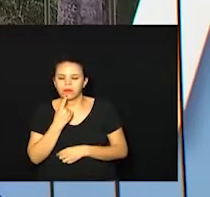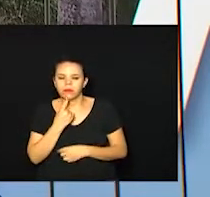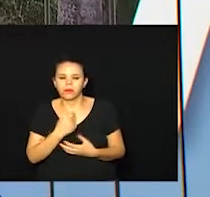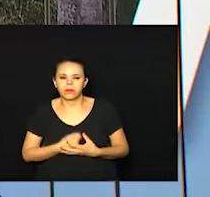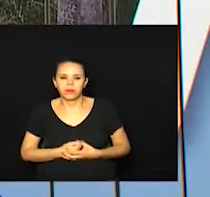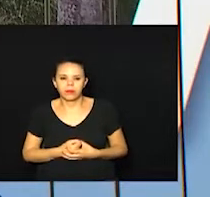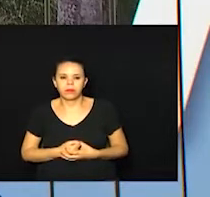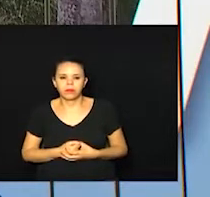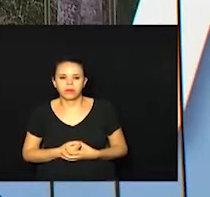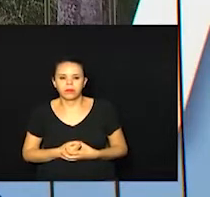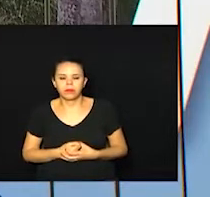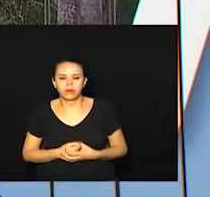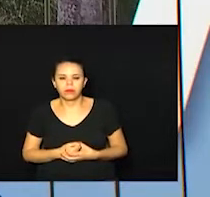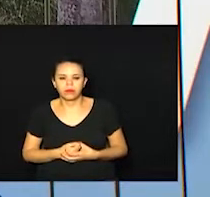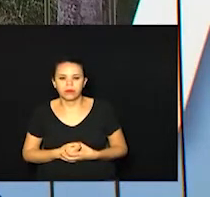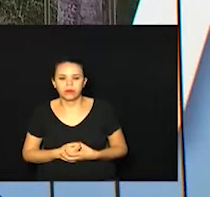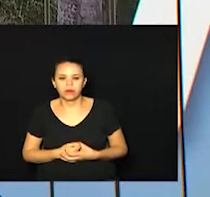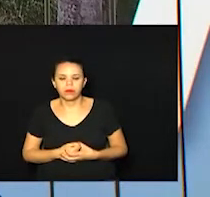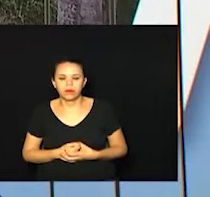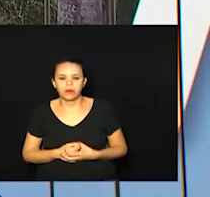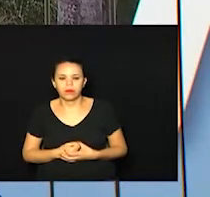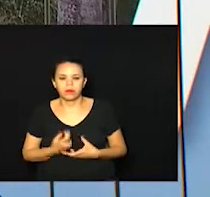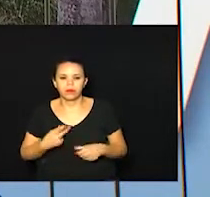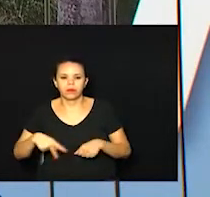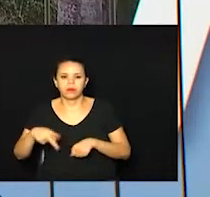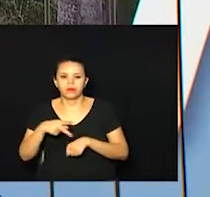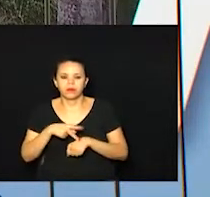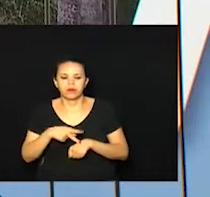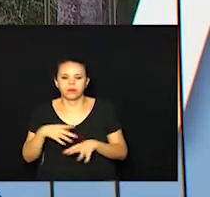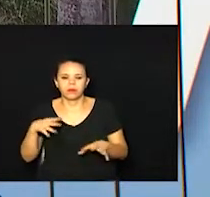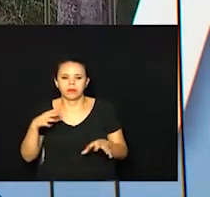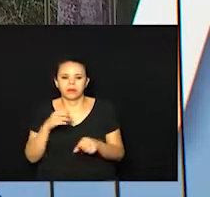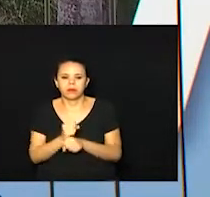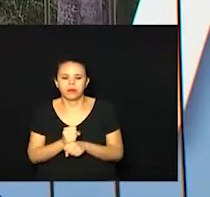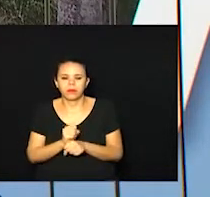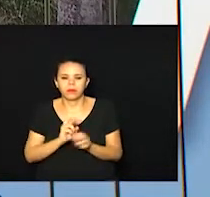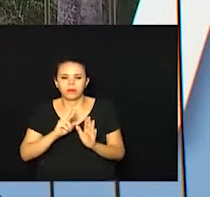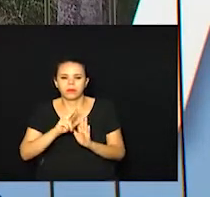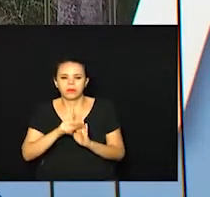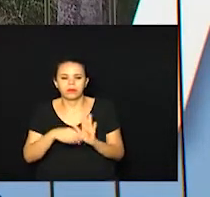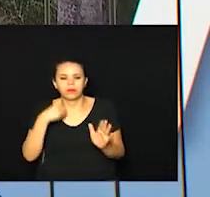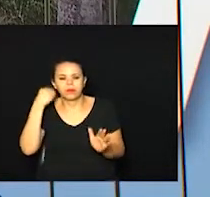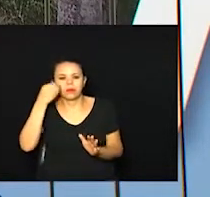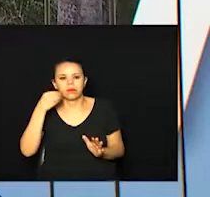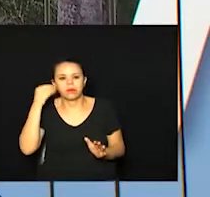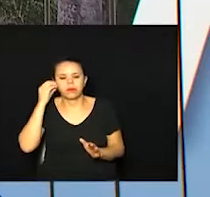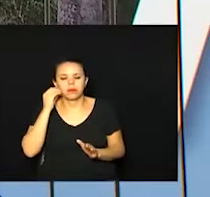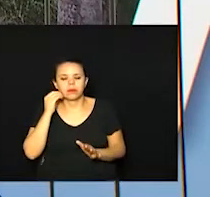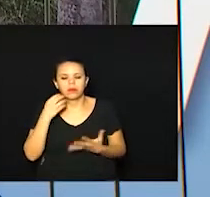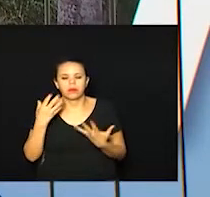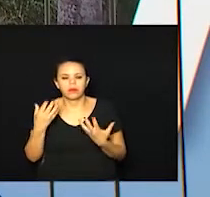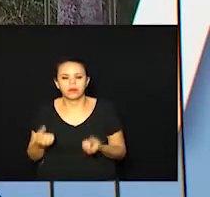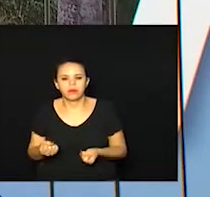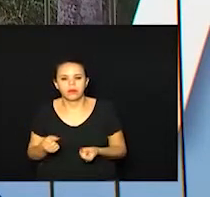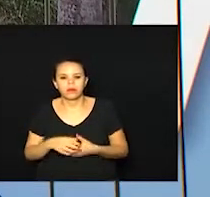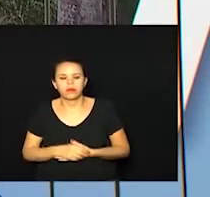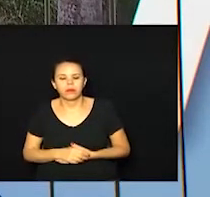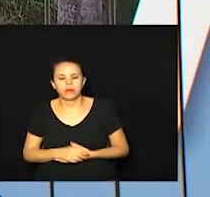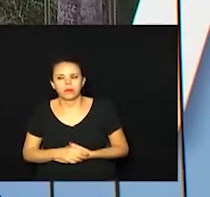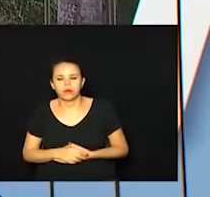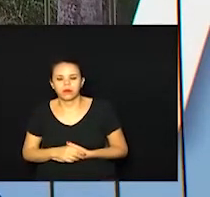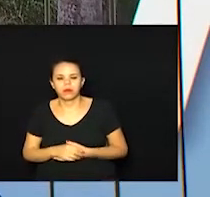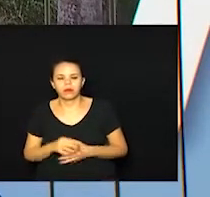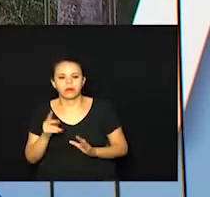Campinas, embora pelo país afora há várias experiências que foi adotado